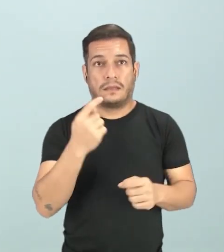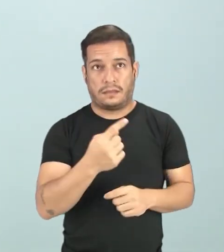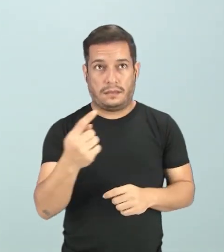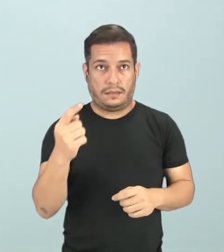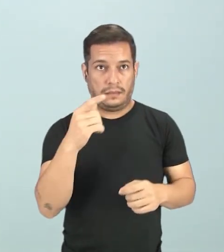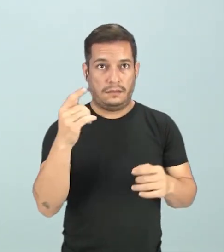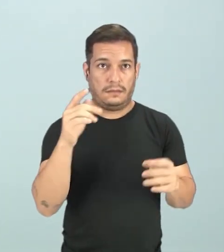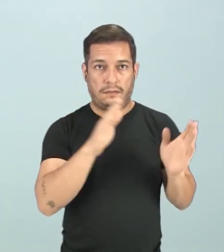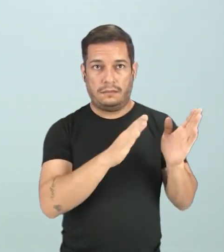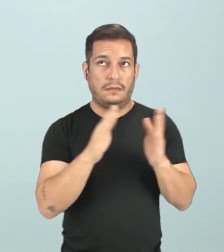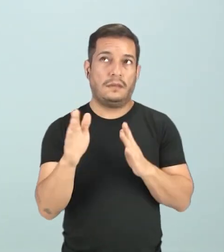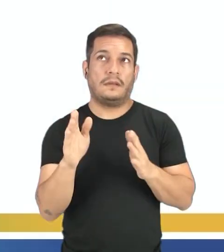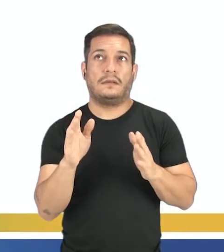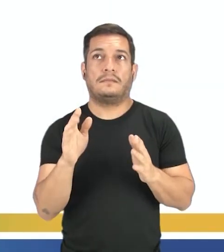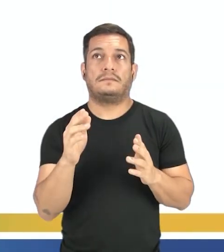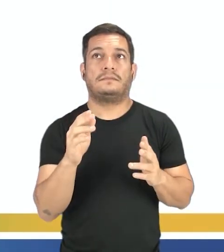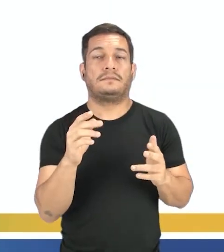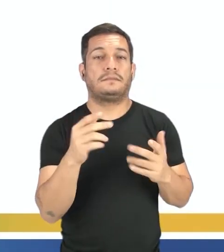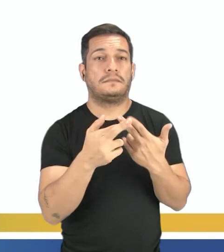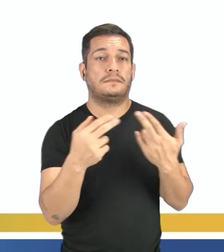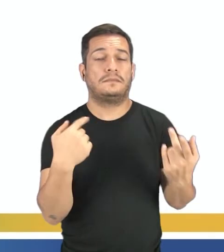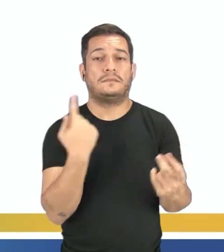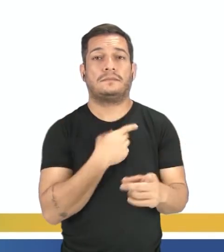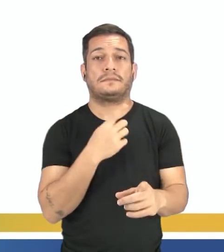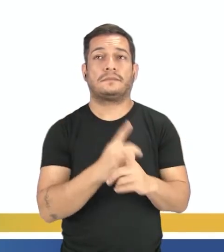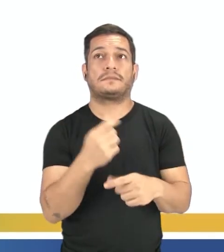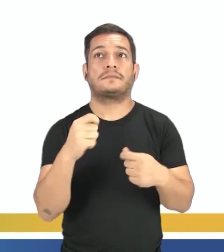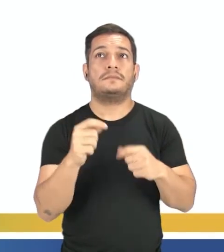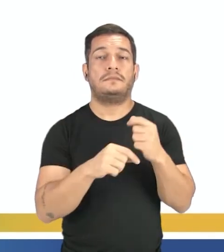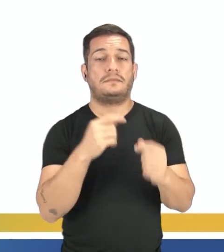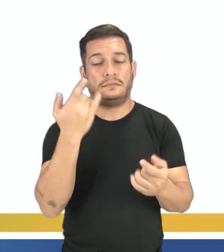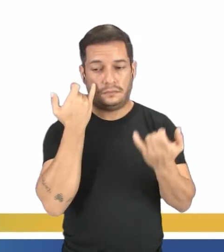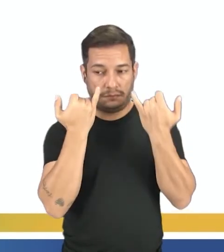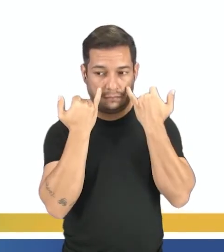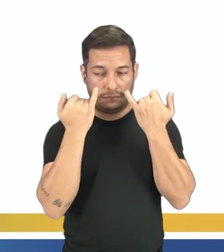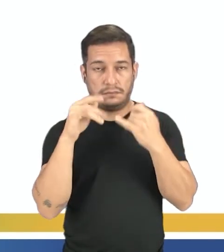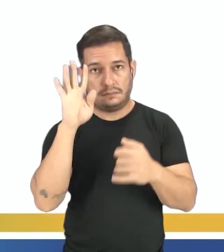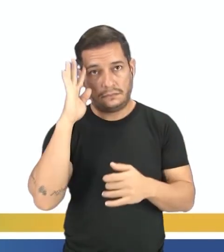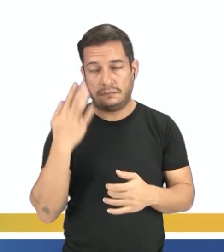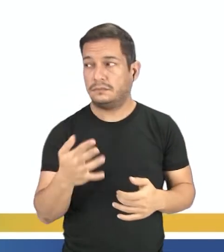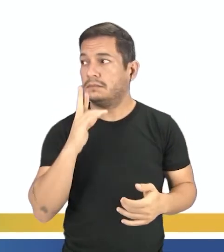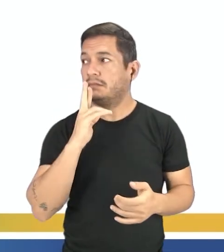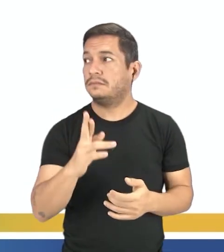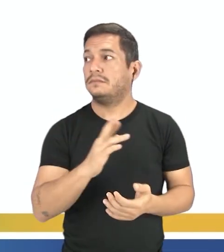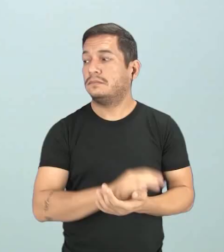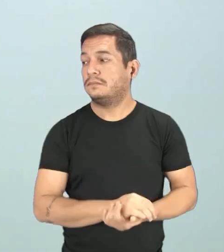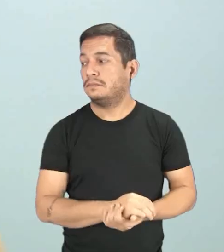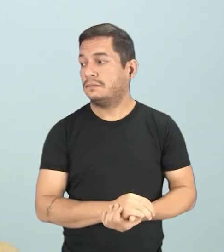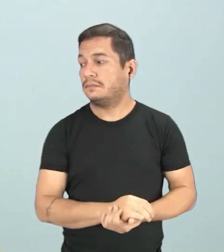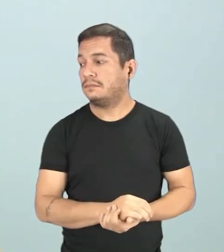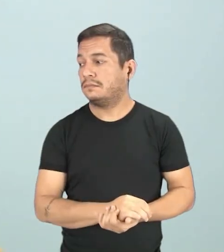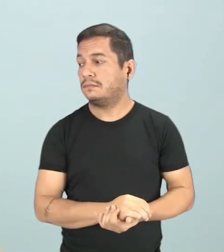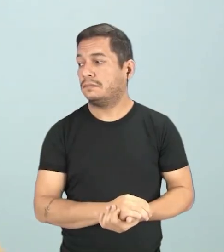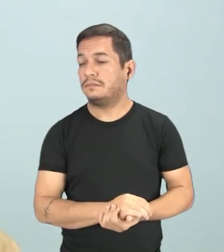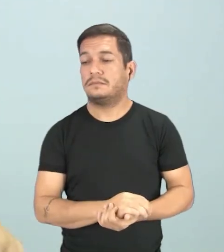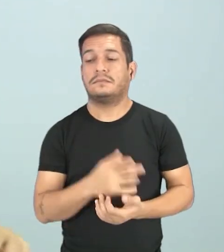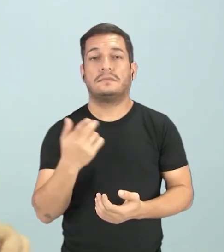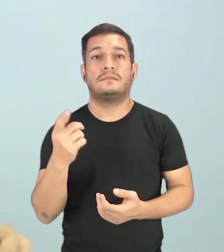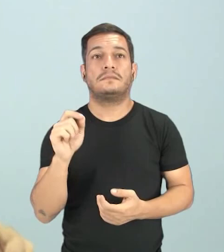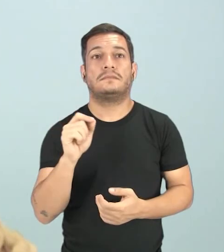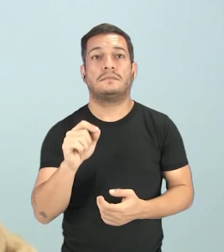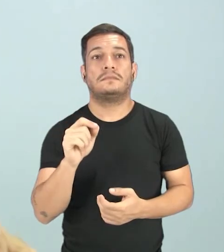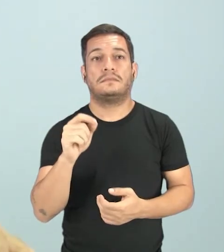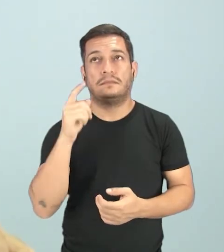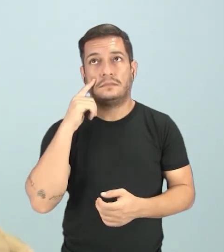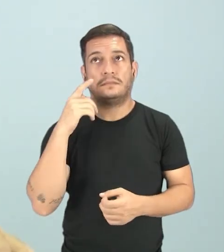cada parte, cada coisa que a gente for encontrar, precisa tirar os dados e para resolver. Então, eu quero, né, em